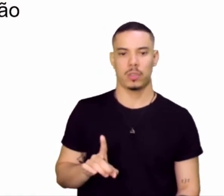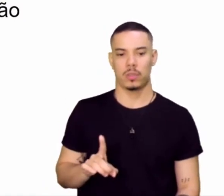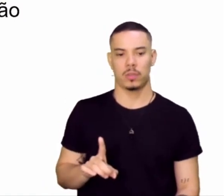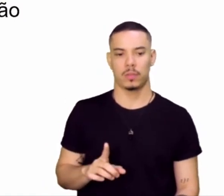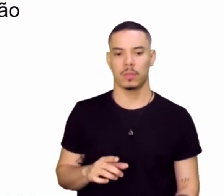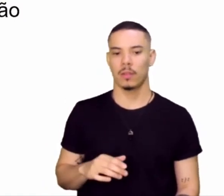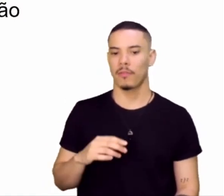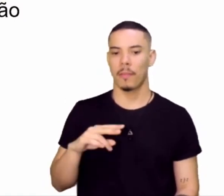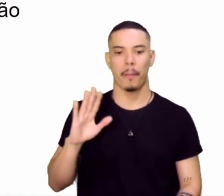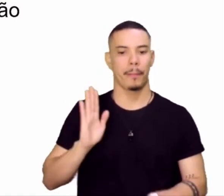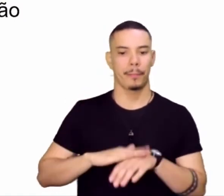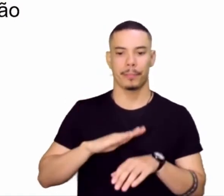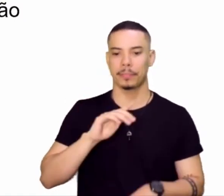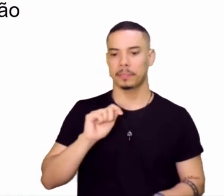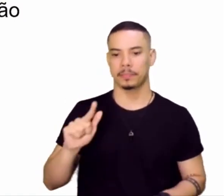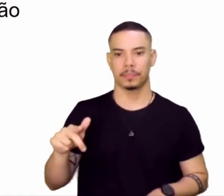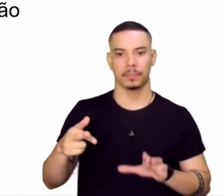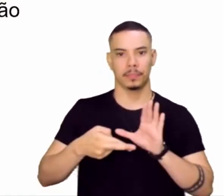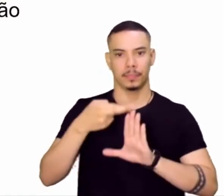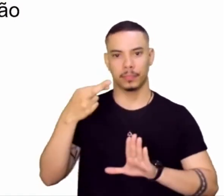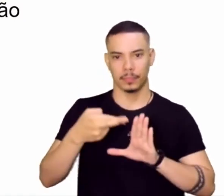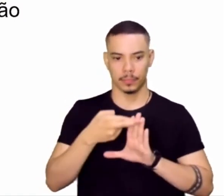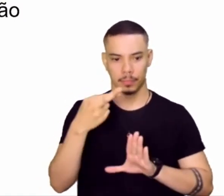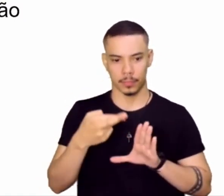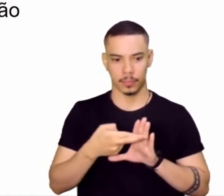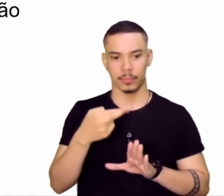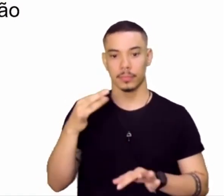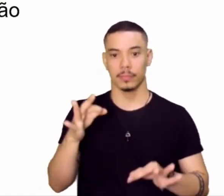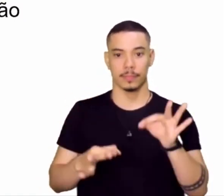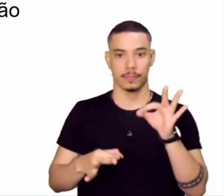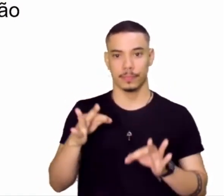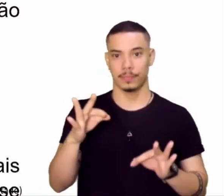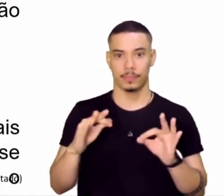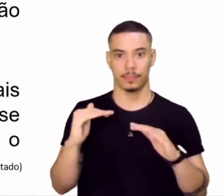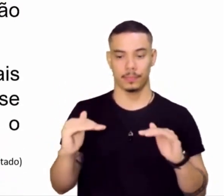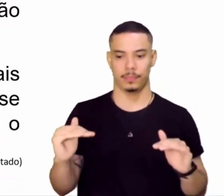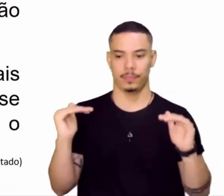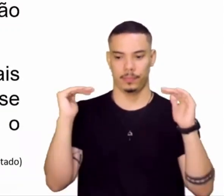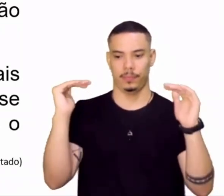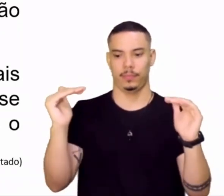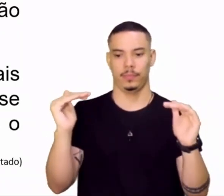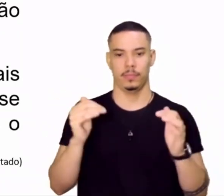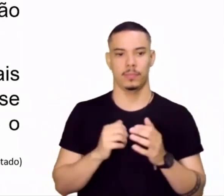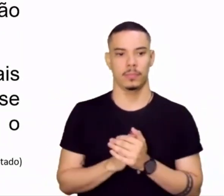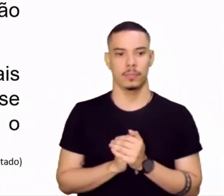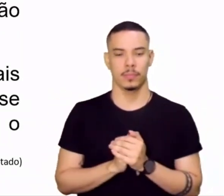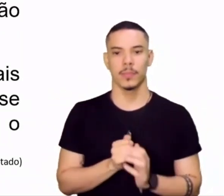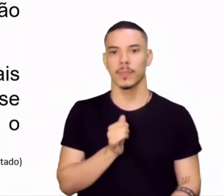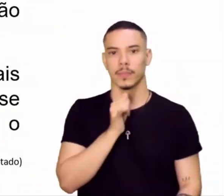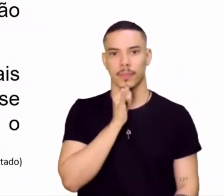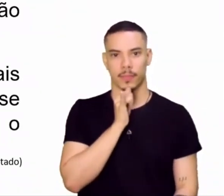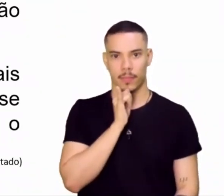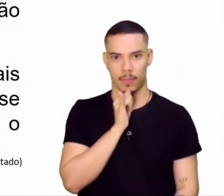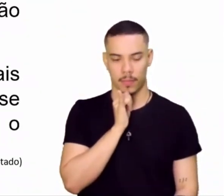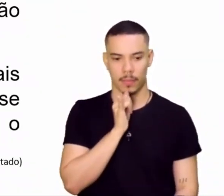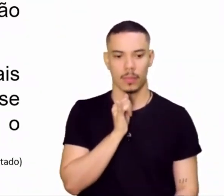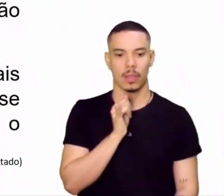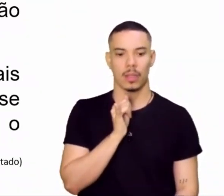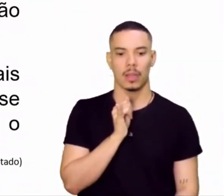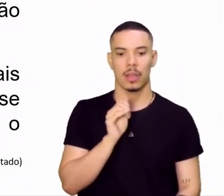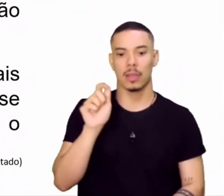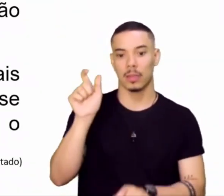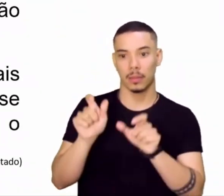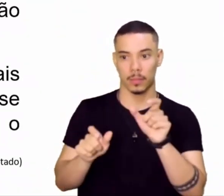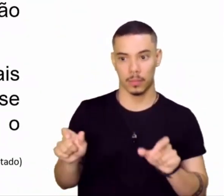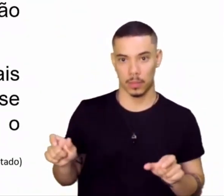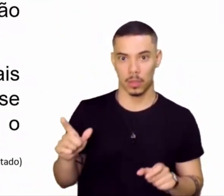vão muito além de sua regulamentação jurídica formal, tá? Por exemplo, os cidadãos são